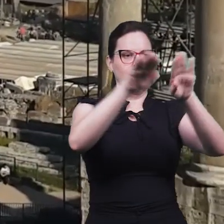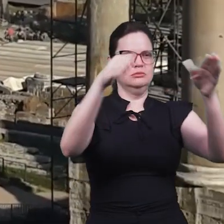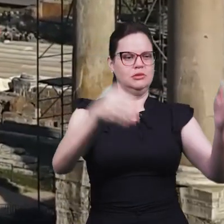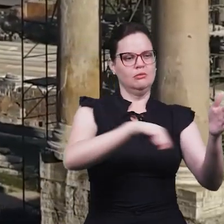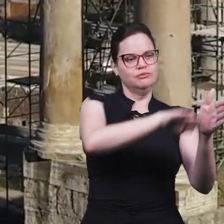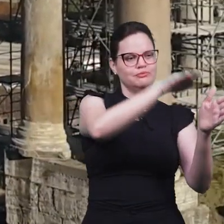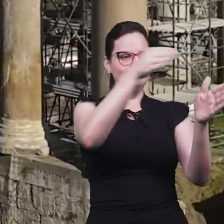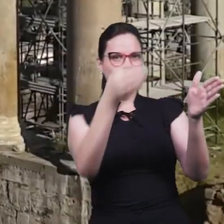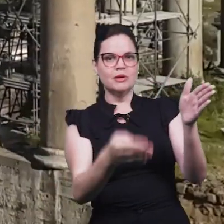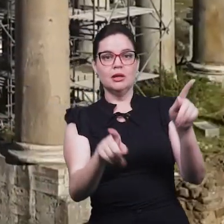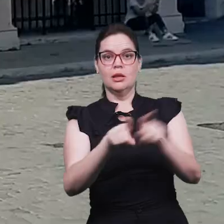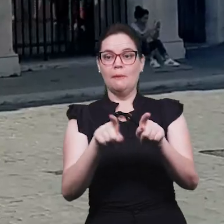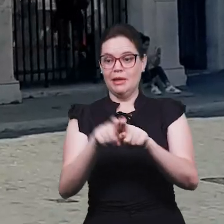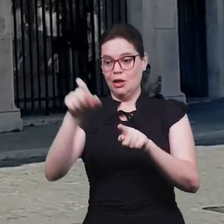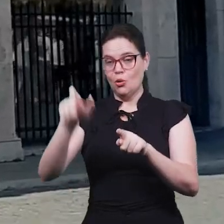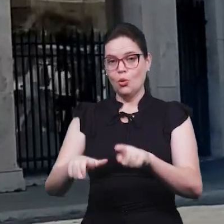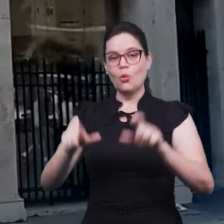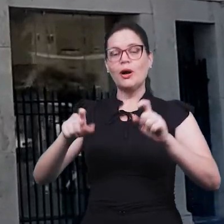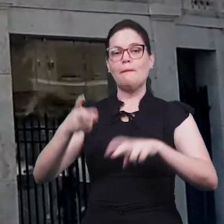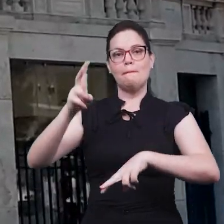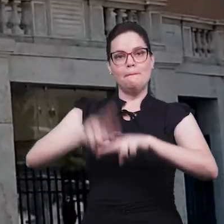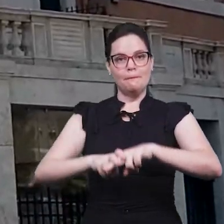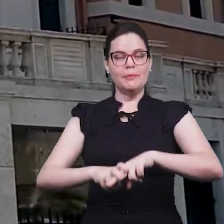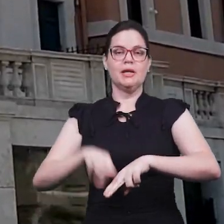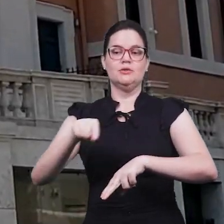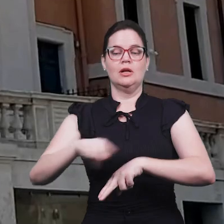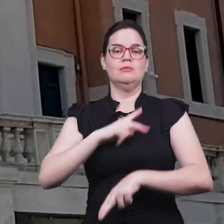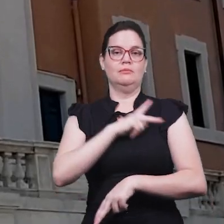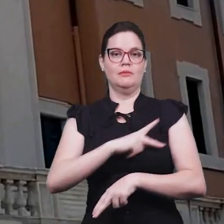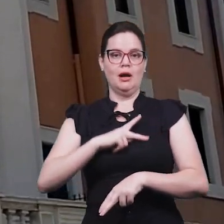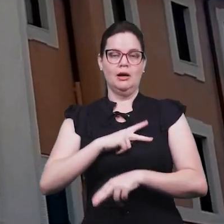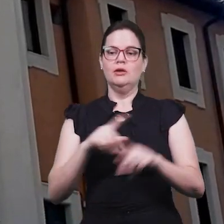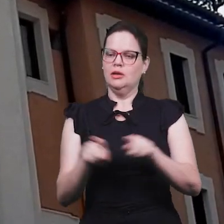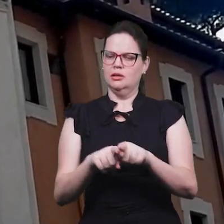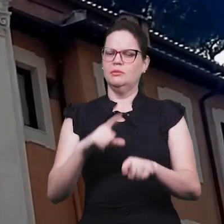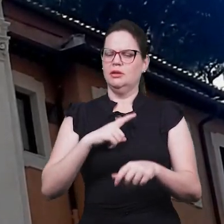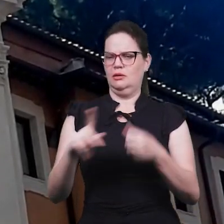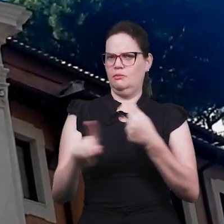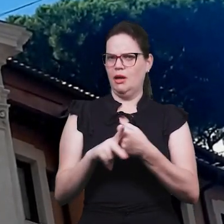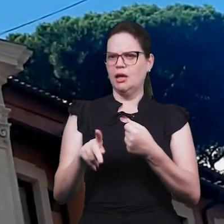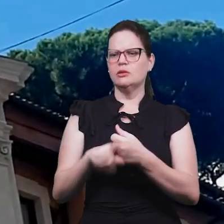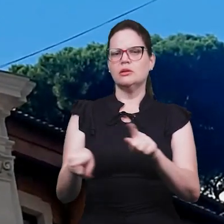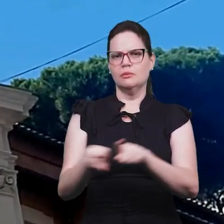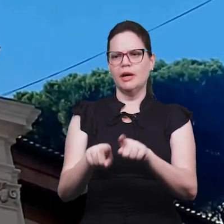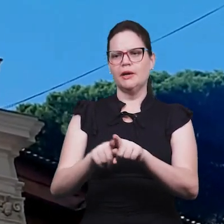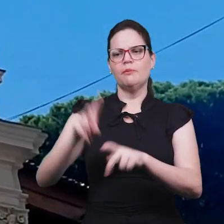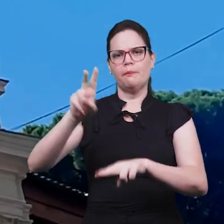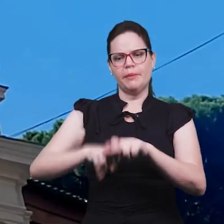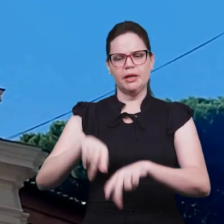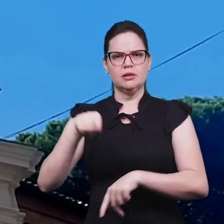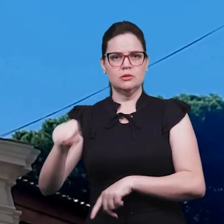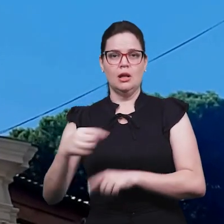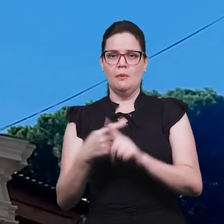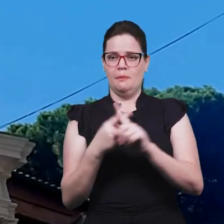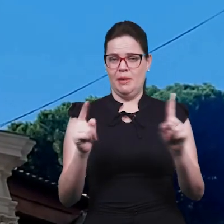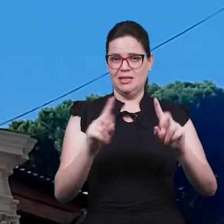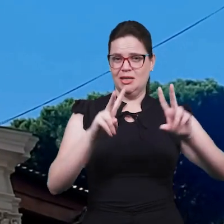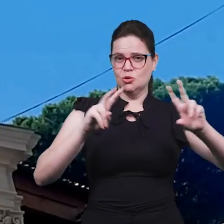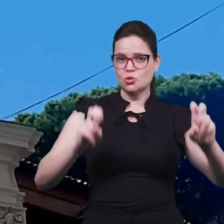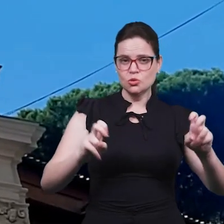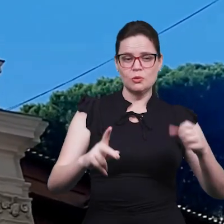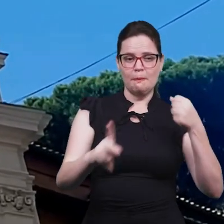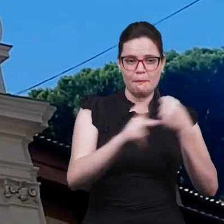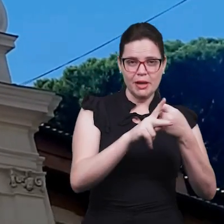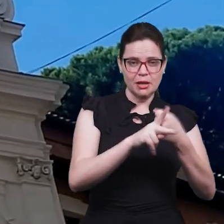Severo, tem ali a prisão de Paulo, que lá está Pedro e Paulo, mas nós já falamos aqui sobre